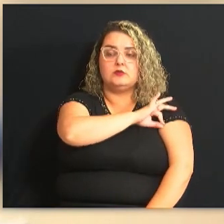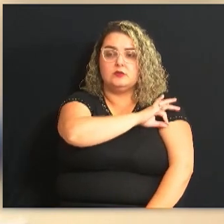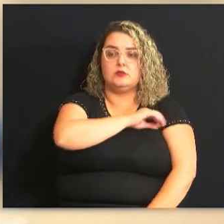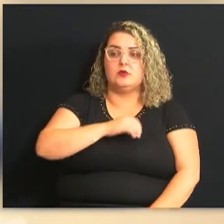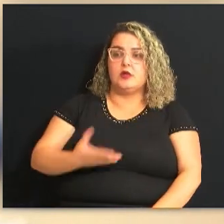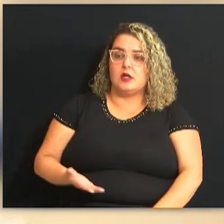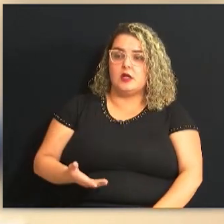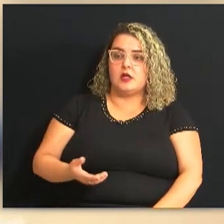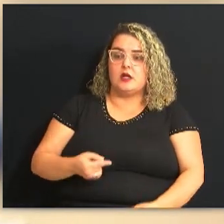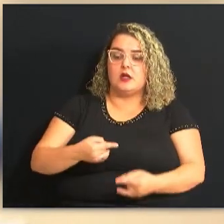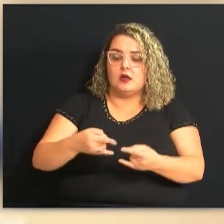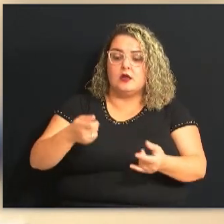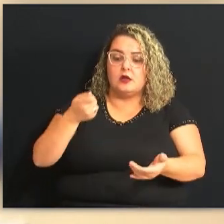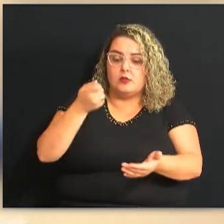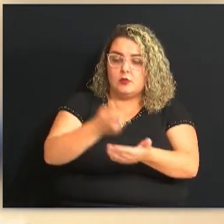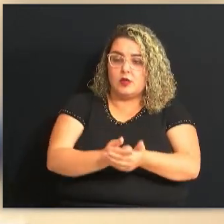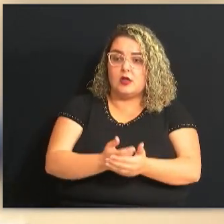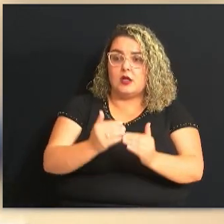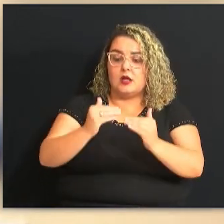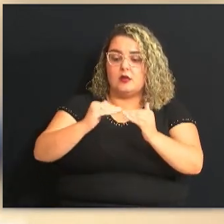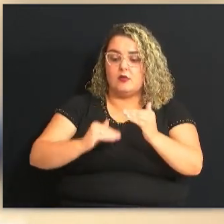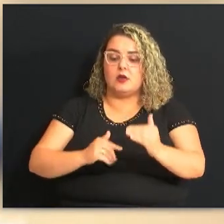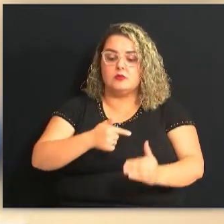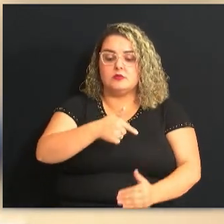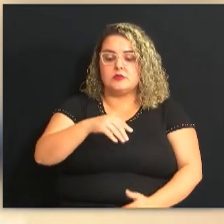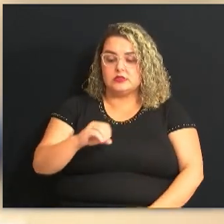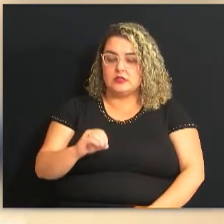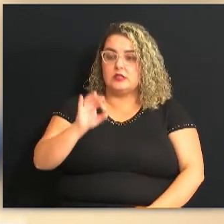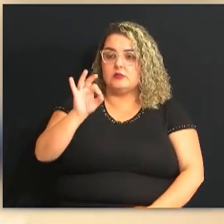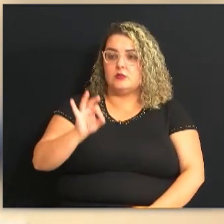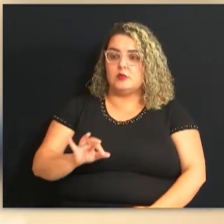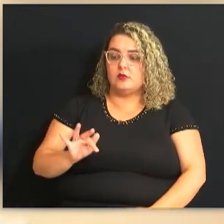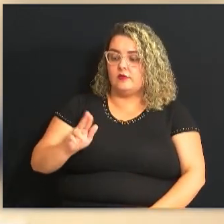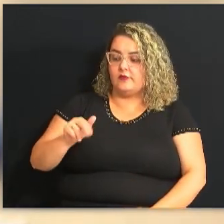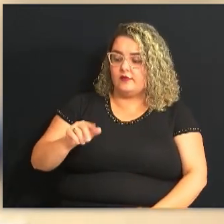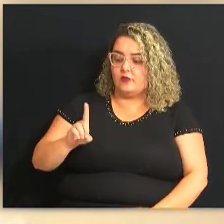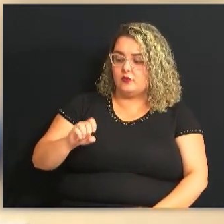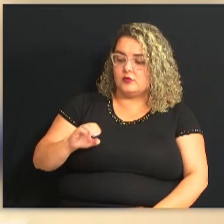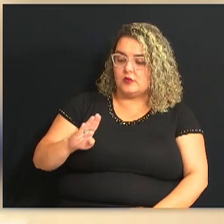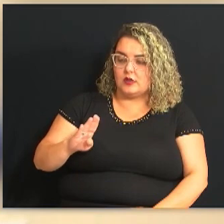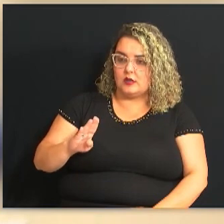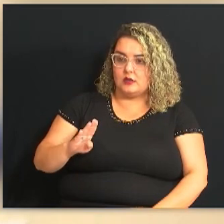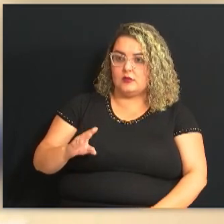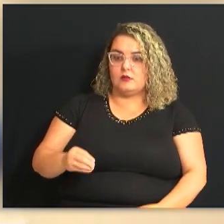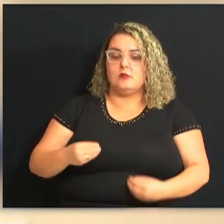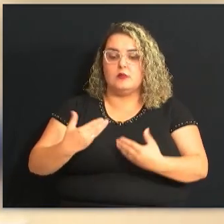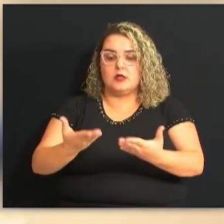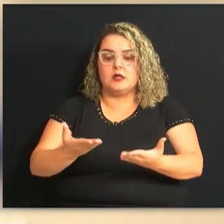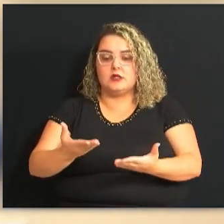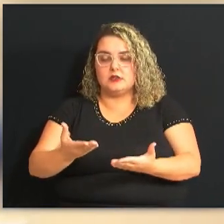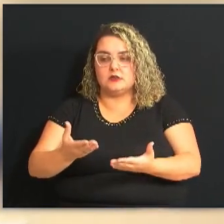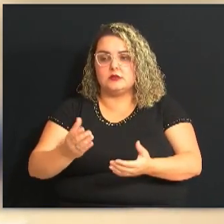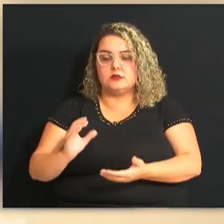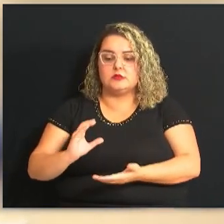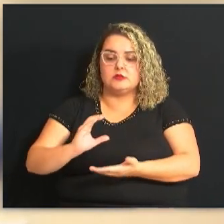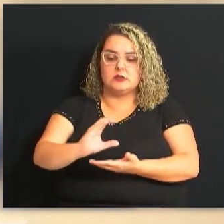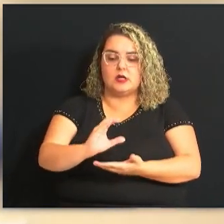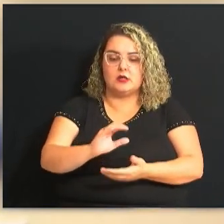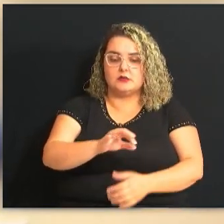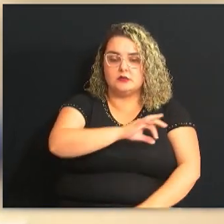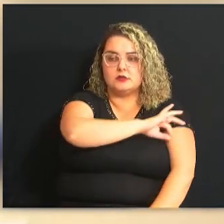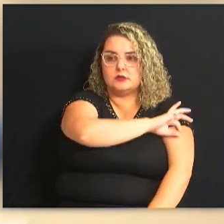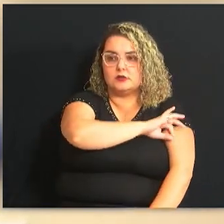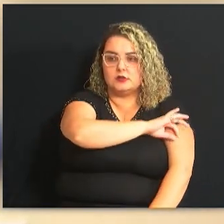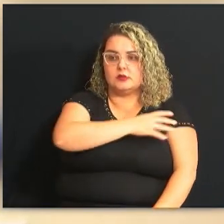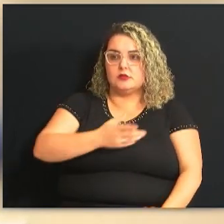é inferior aos 70% do Fundeb repassado às prefeituras. E como as prefeituras são obrigadas a